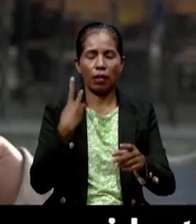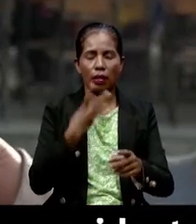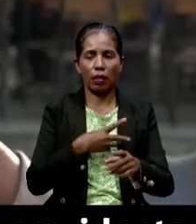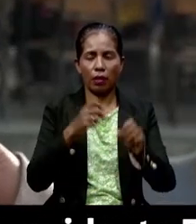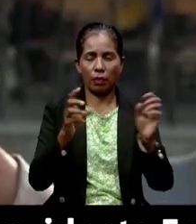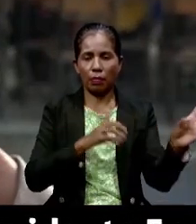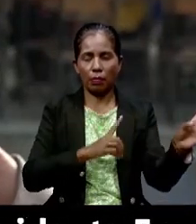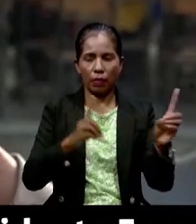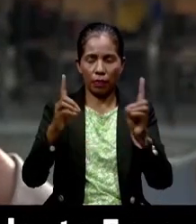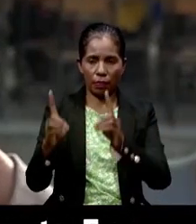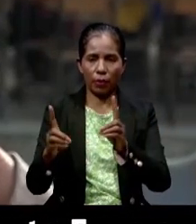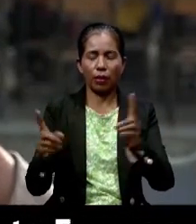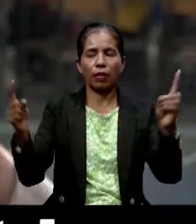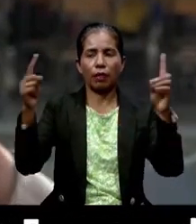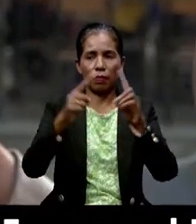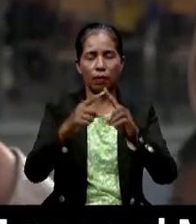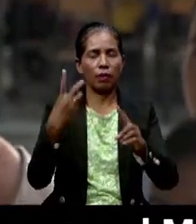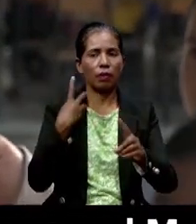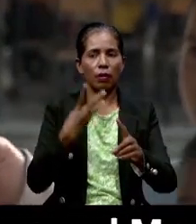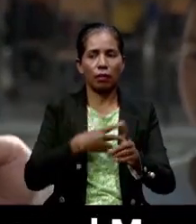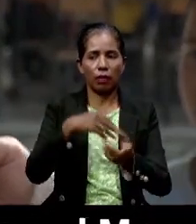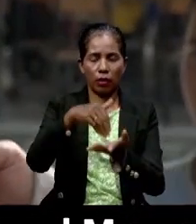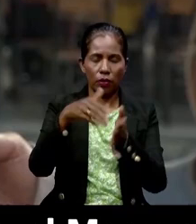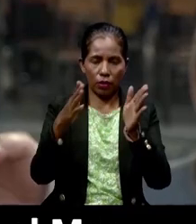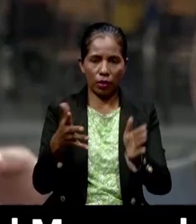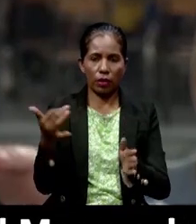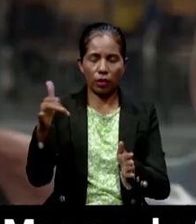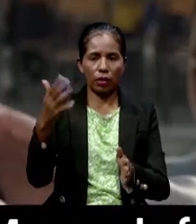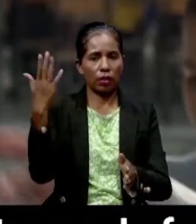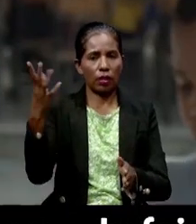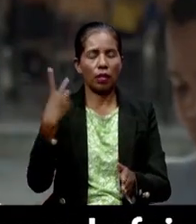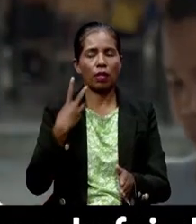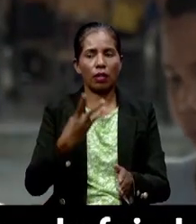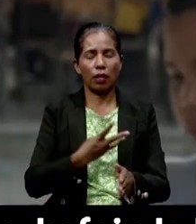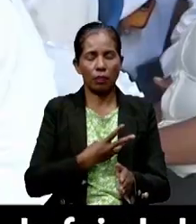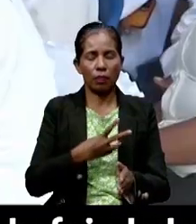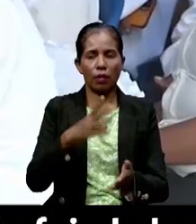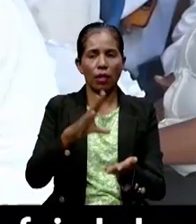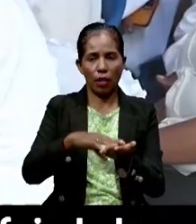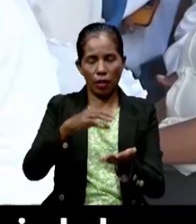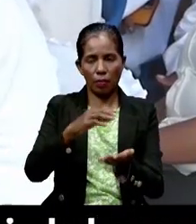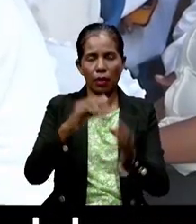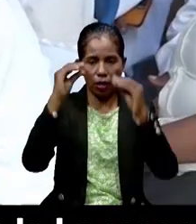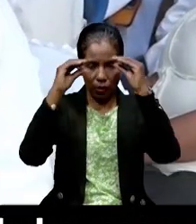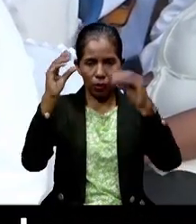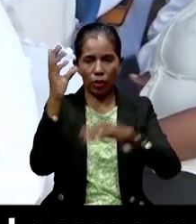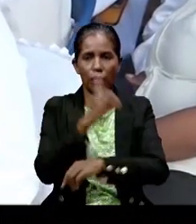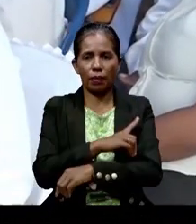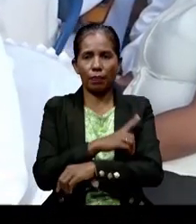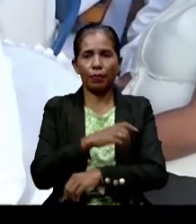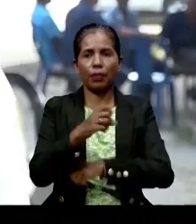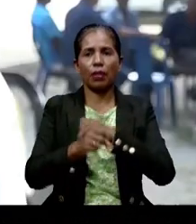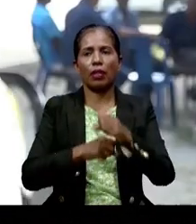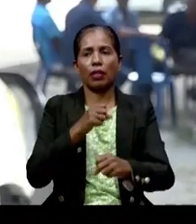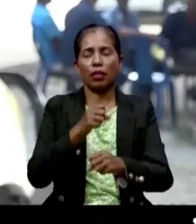bele implementa ricas, vai já a minha estudante Cira e a minha aula lor minha. Quase que não tolo a